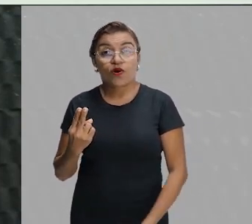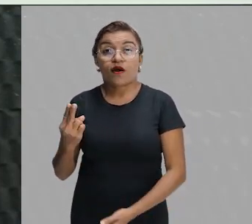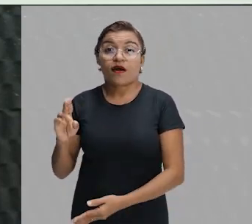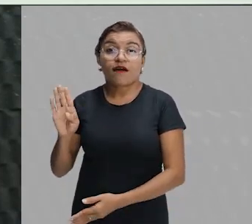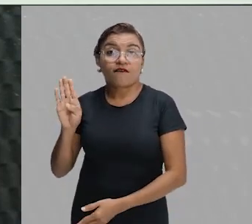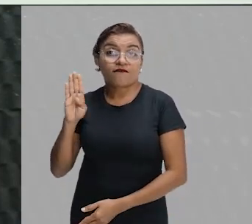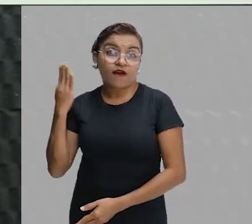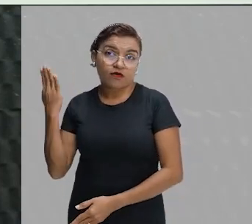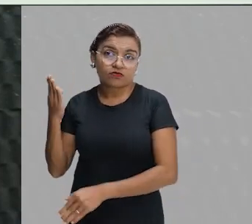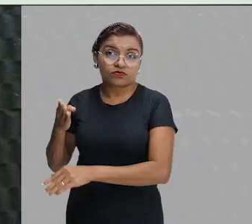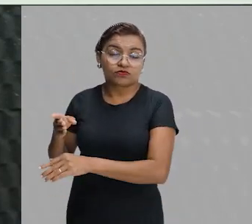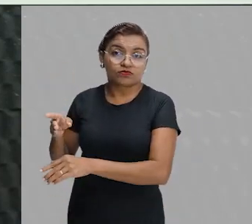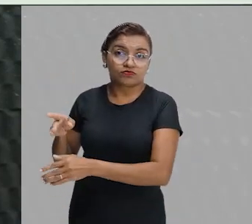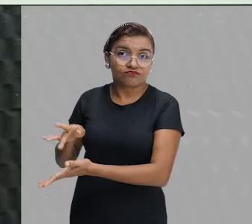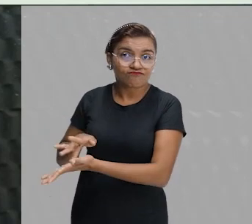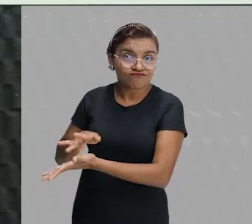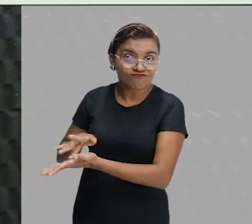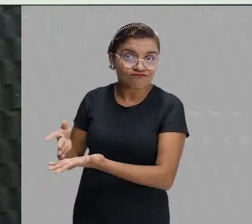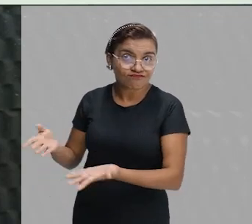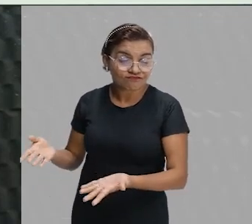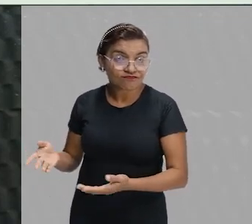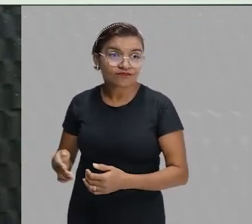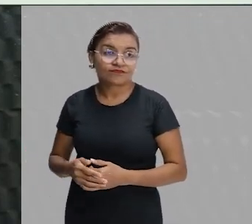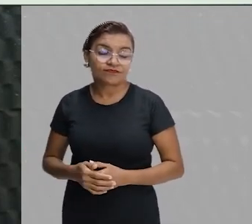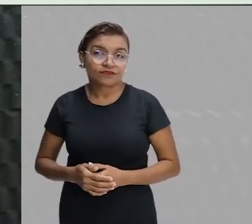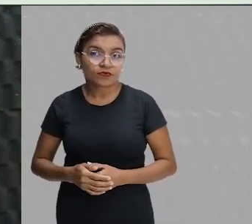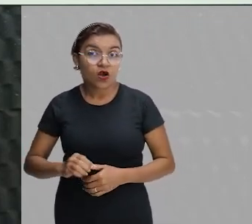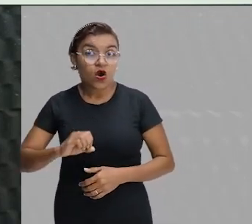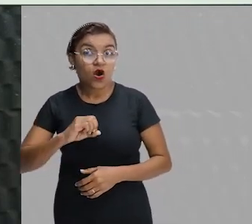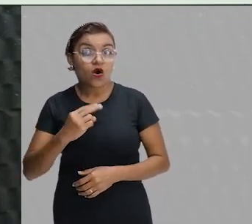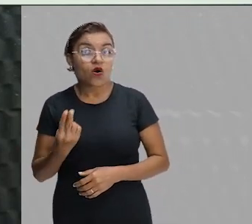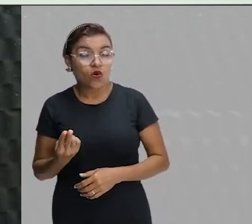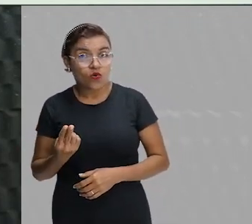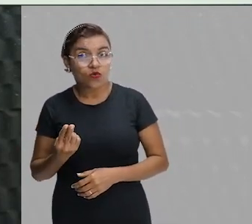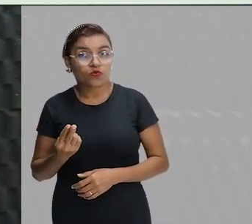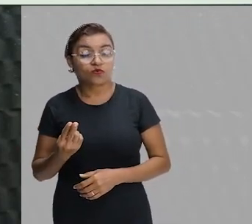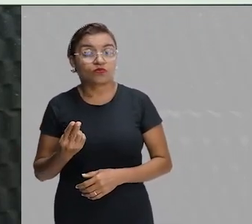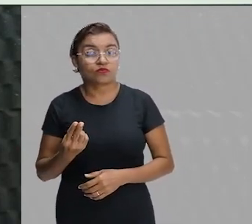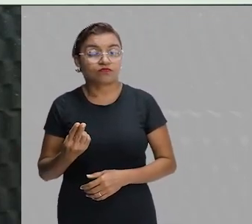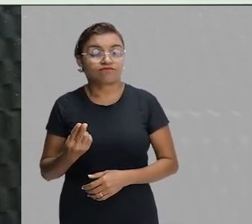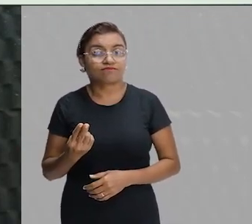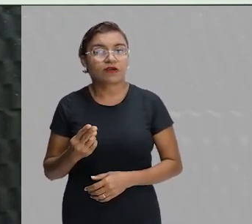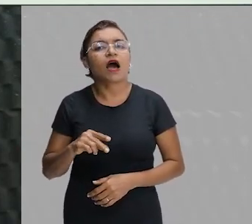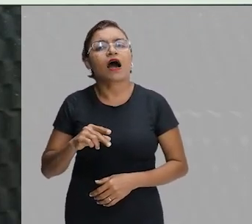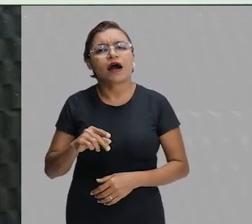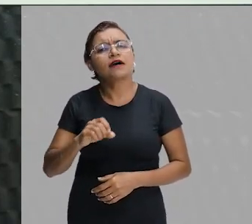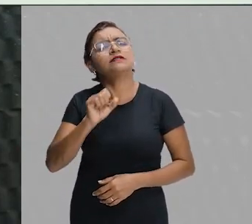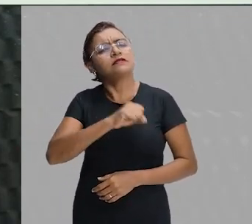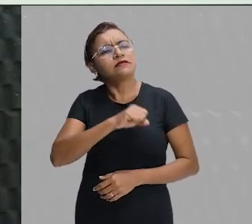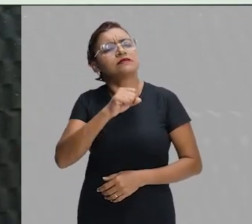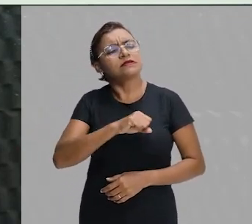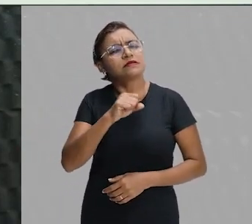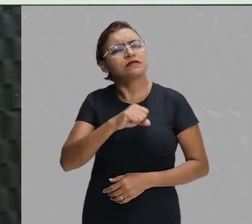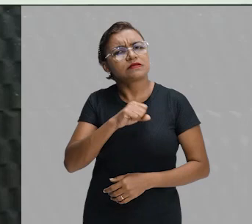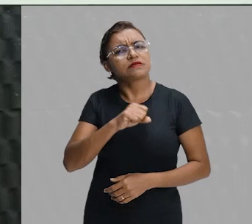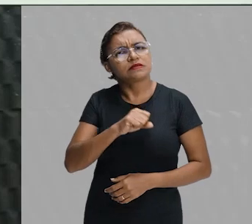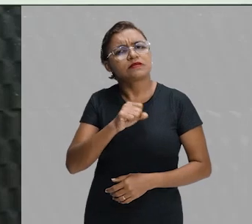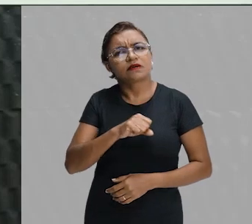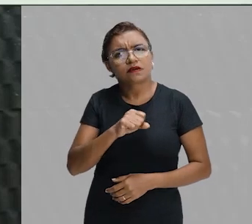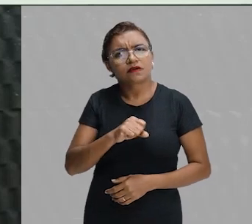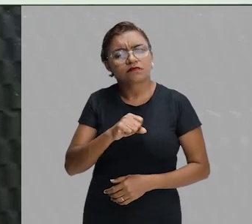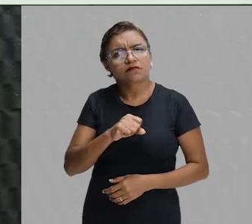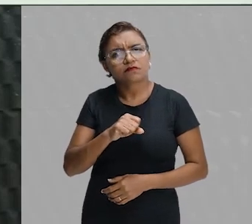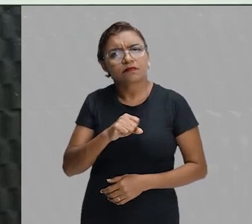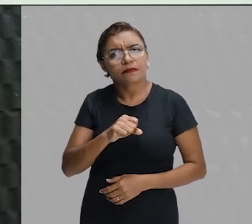falso. Ou eu posso, na verdade, dizer, ou eu vou afirmar, certo? Que funciona muito mais no sentido